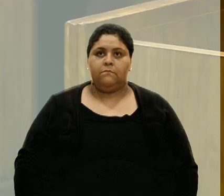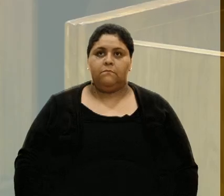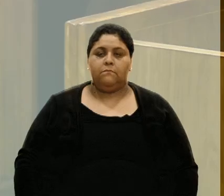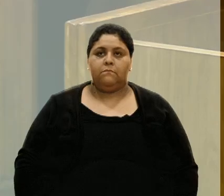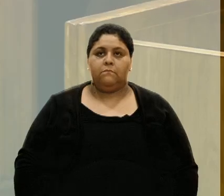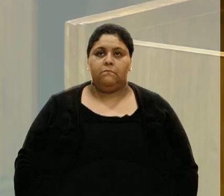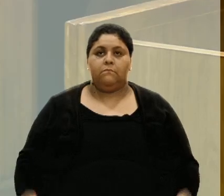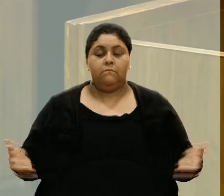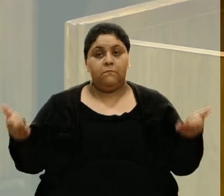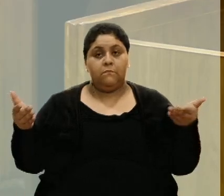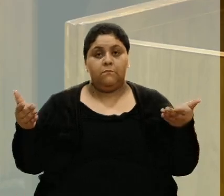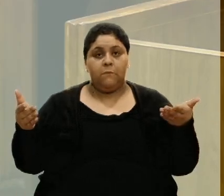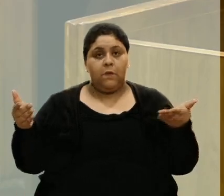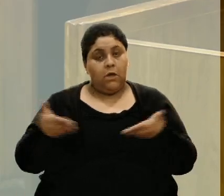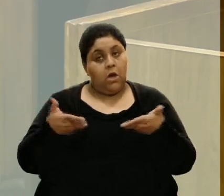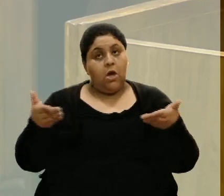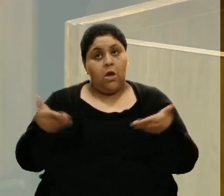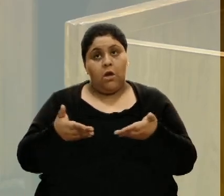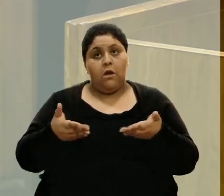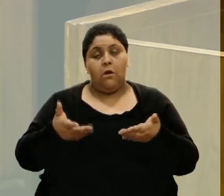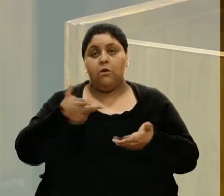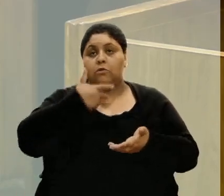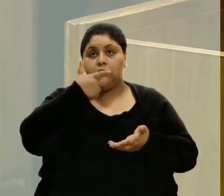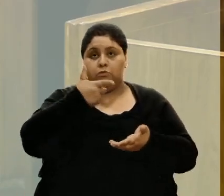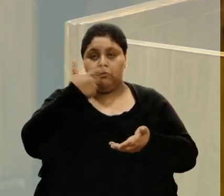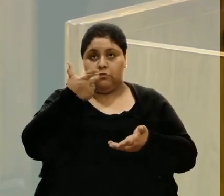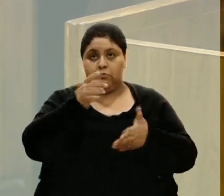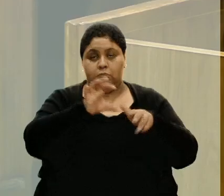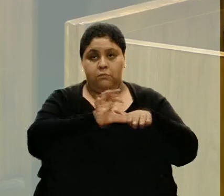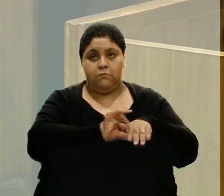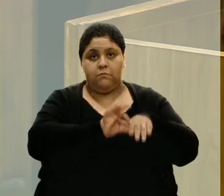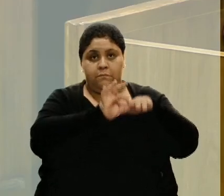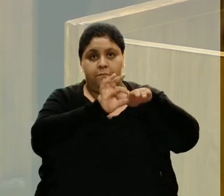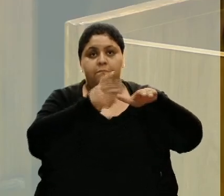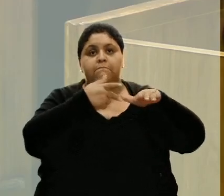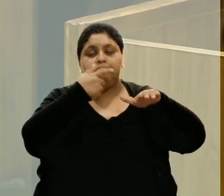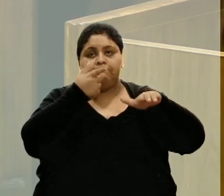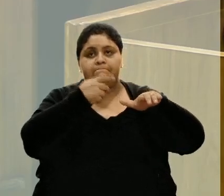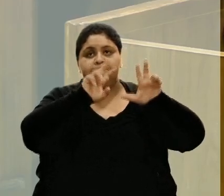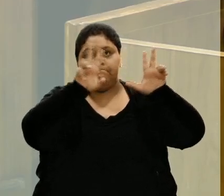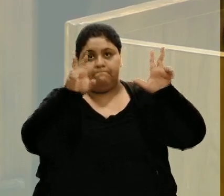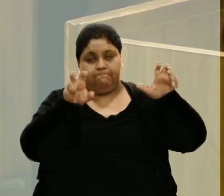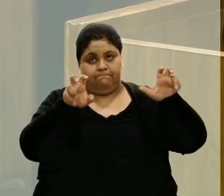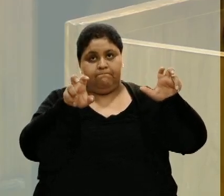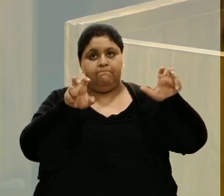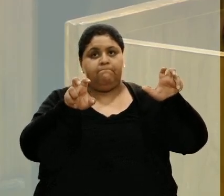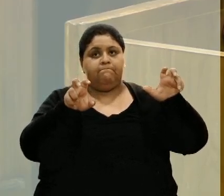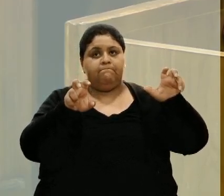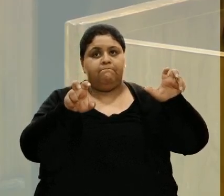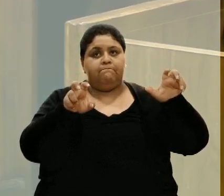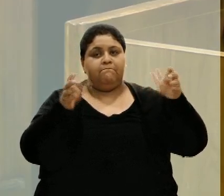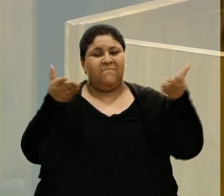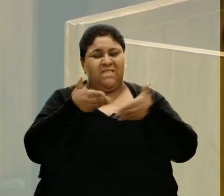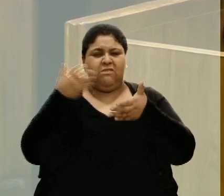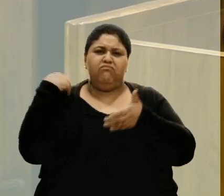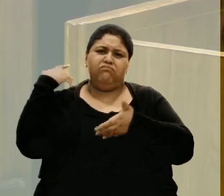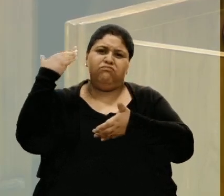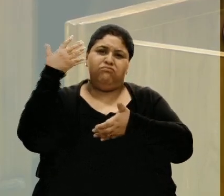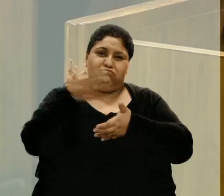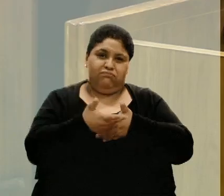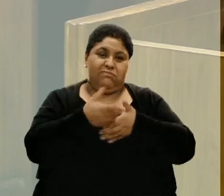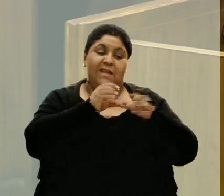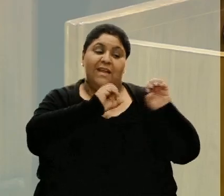Hoje eu vou ocupar aqui a declaração de líder para falar de um assunto que eu venho falando já há algum tempo, que é a questão da